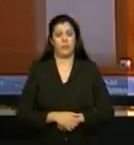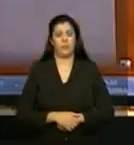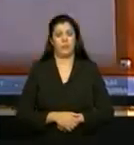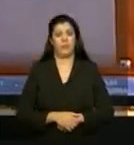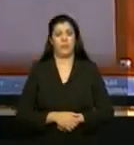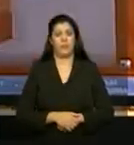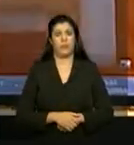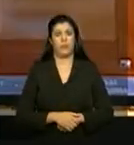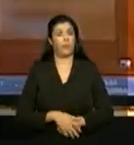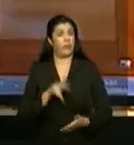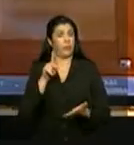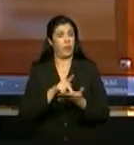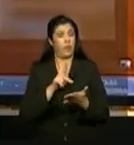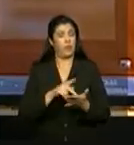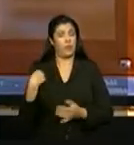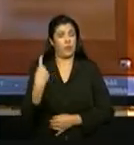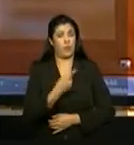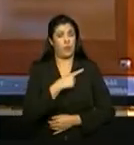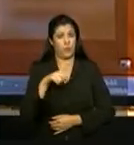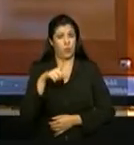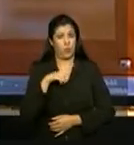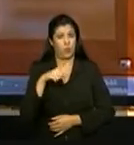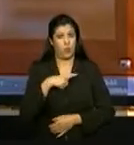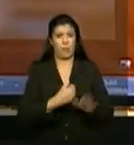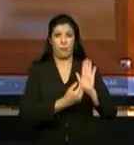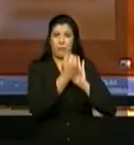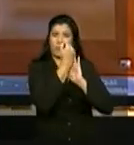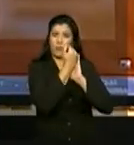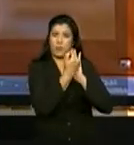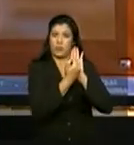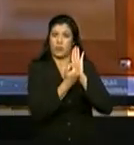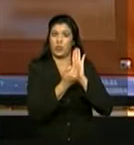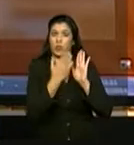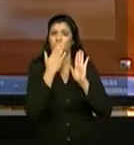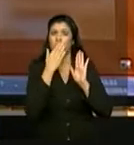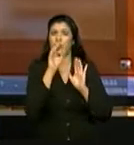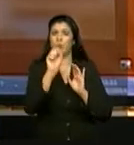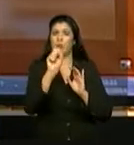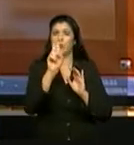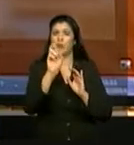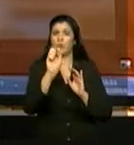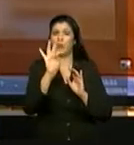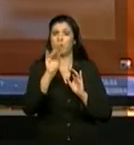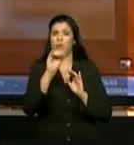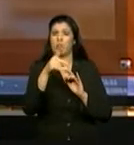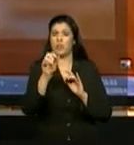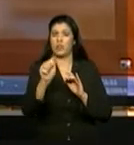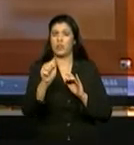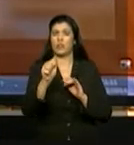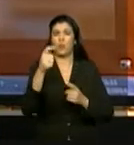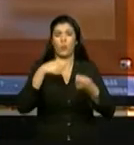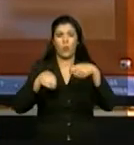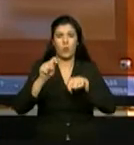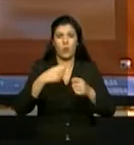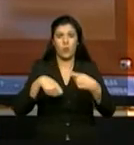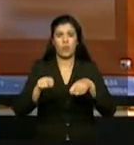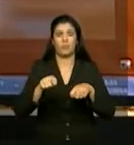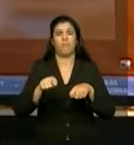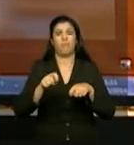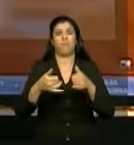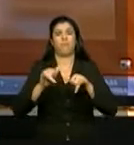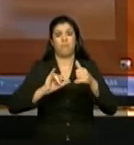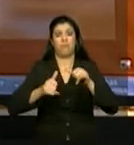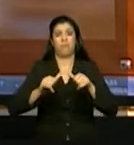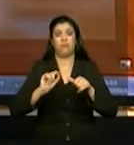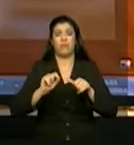na verdade nós temos uma lista de substâncias que foi apresentada dentro daquelas substâncias que